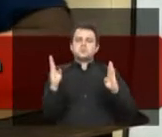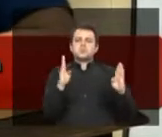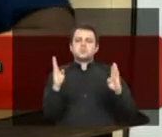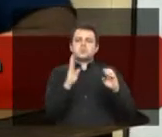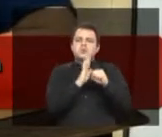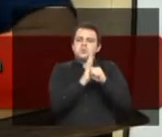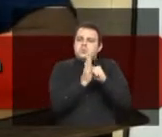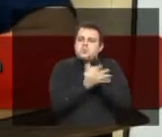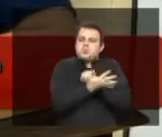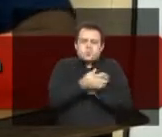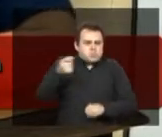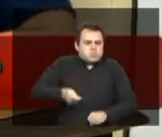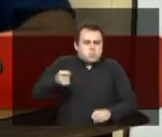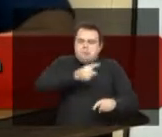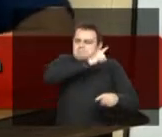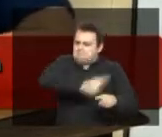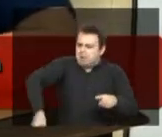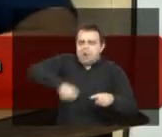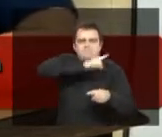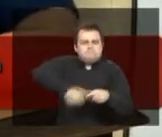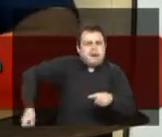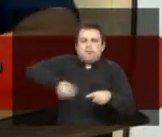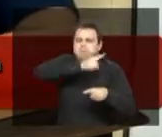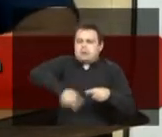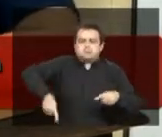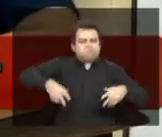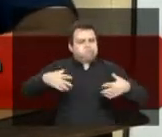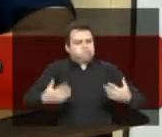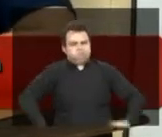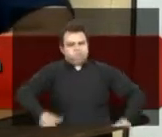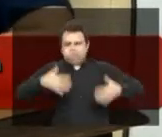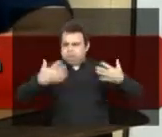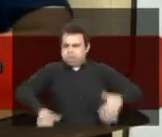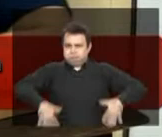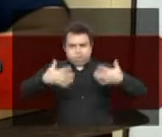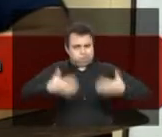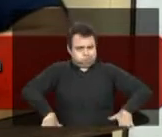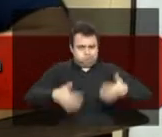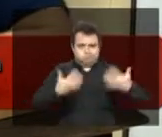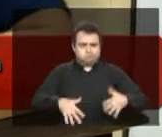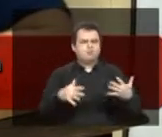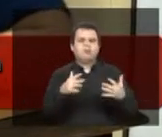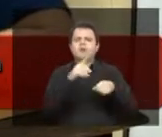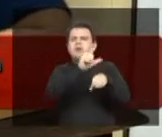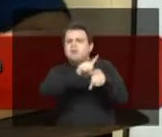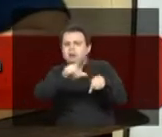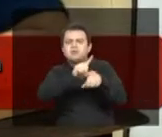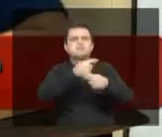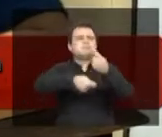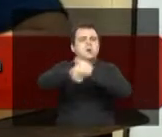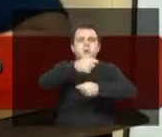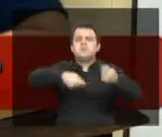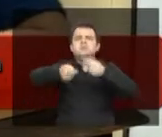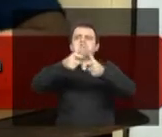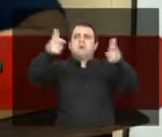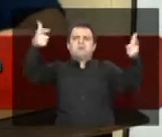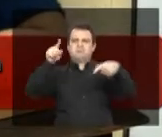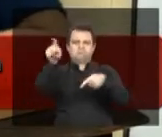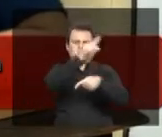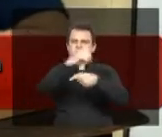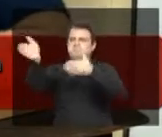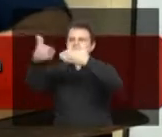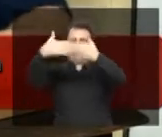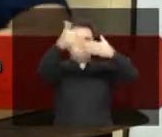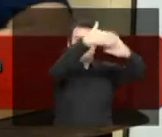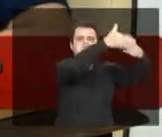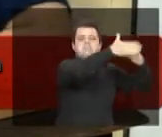completamente restrita. Era difícil, né? Pelo menos a maioria dos comércios, tudo fechado, porque não